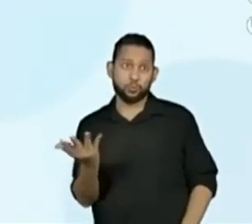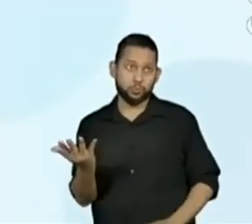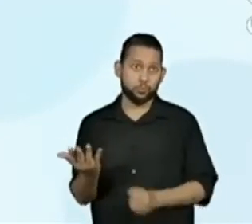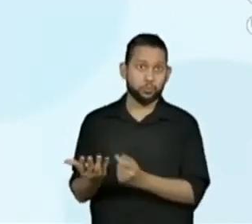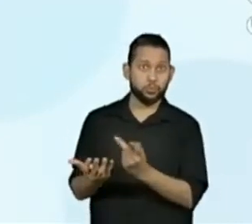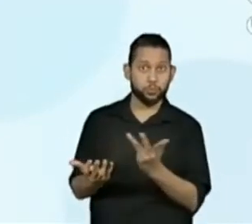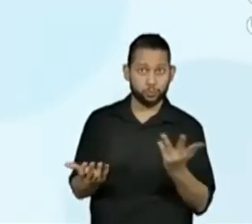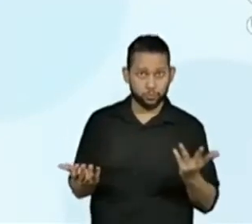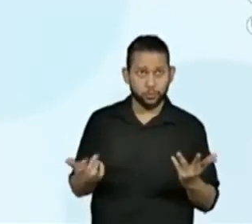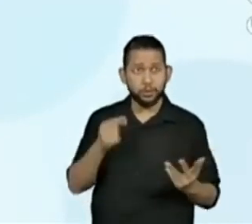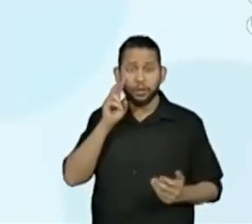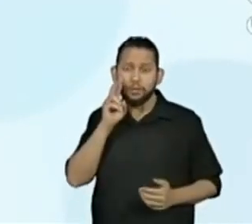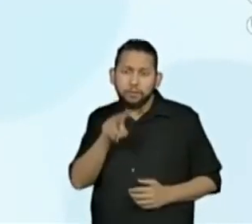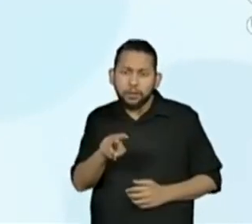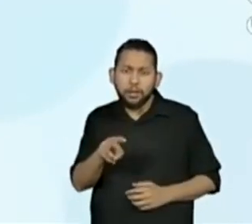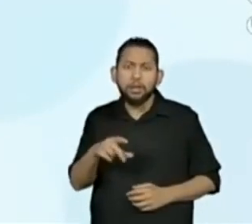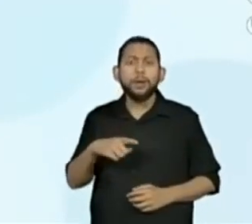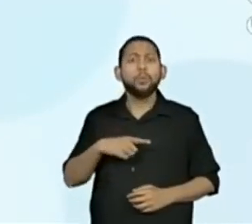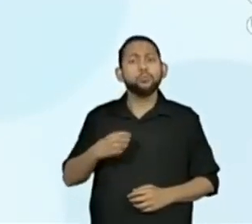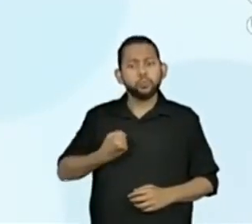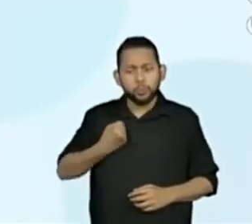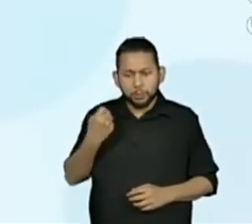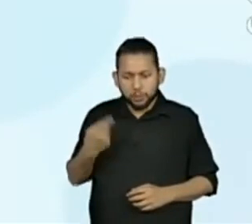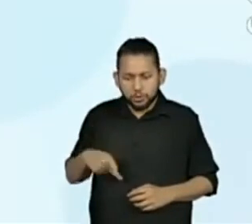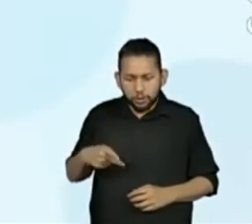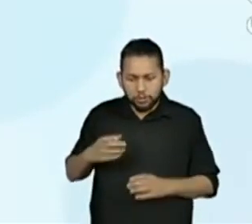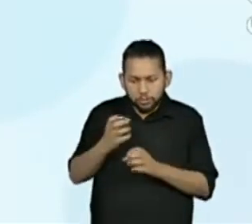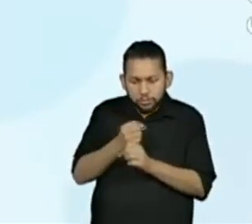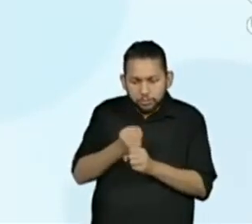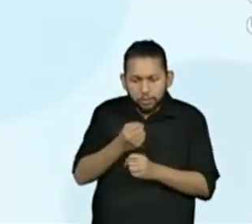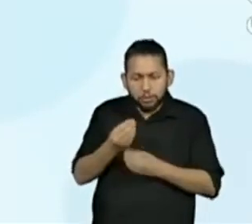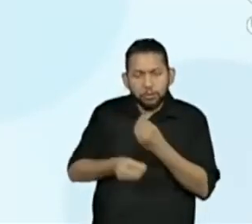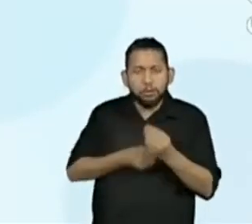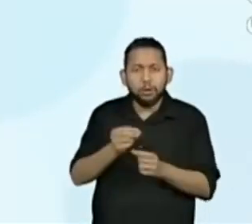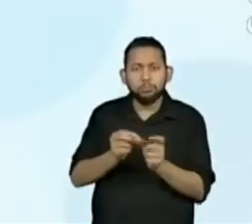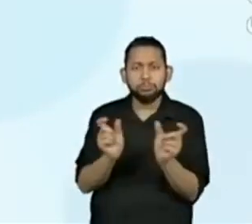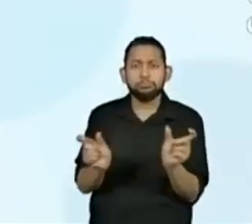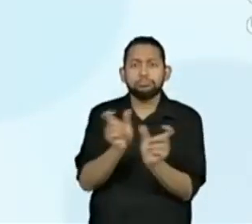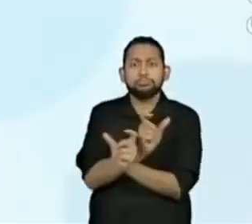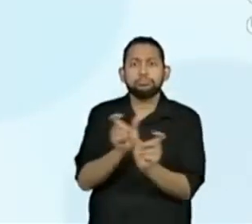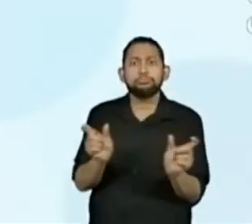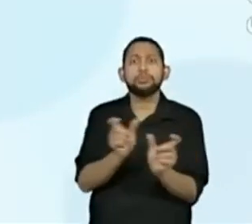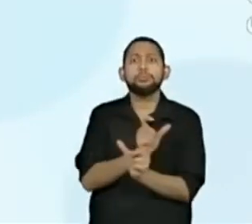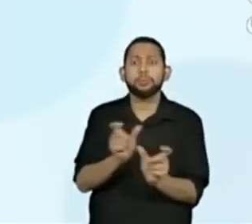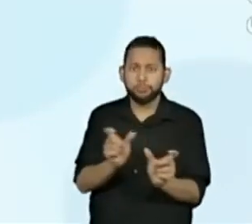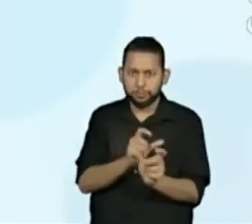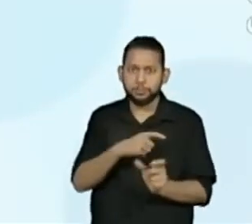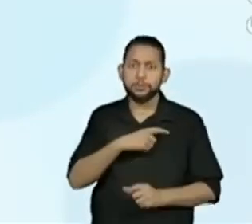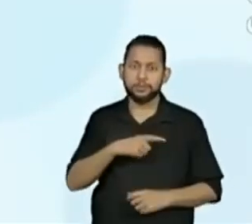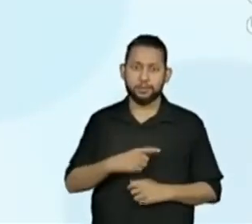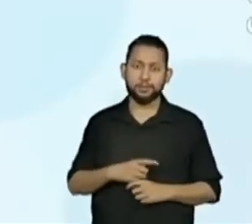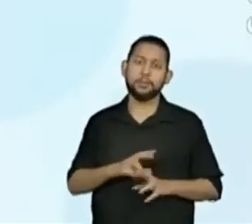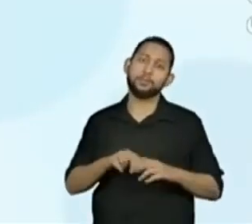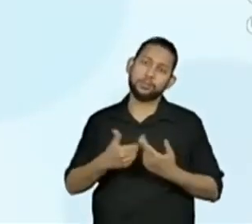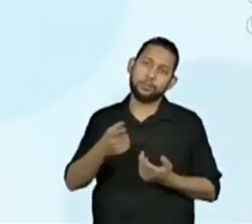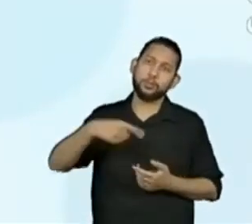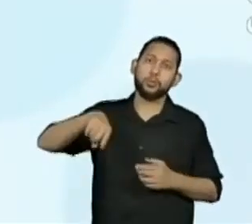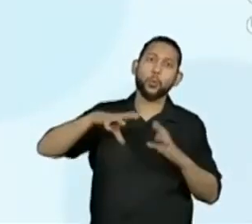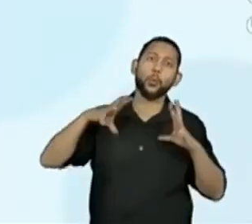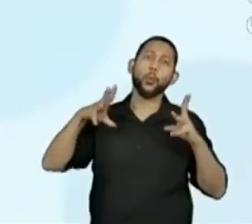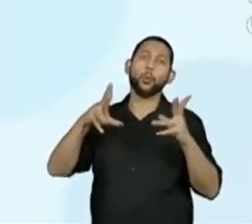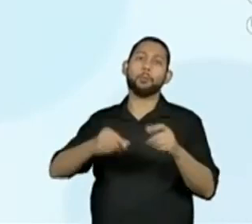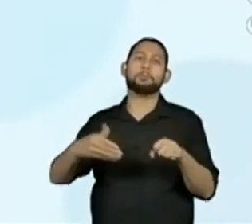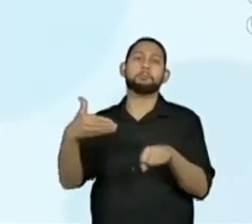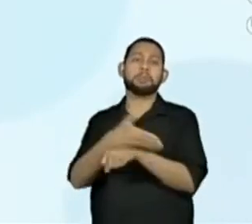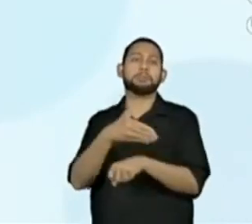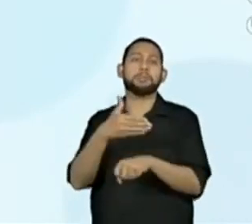naturais pela compreensão de características do sistema de numeração decimal. Amamos aí a participação de todos vocês,